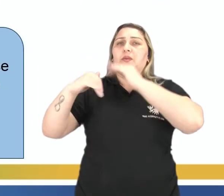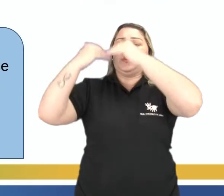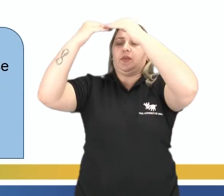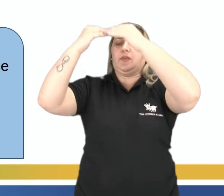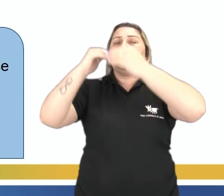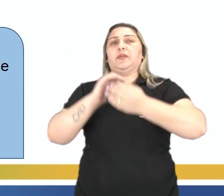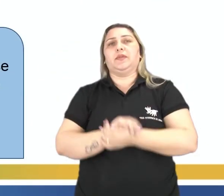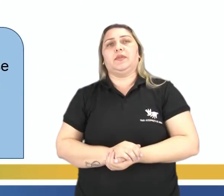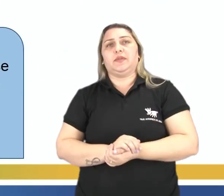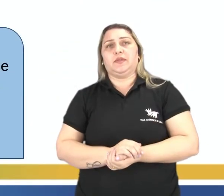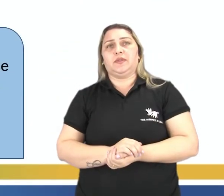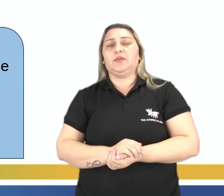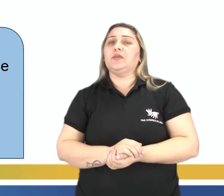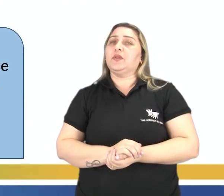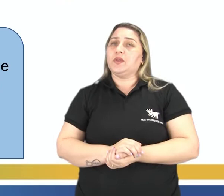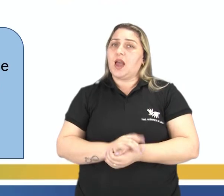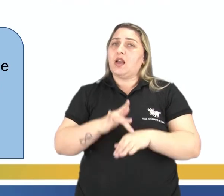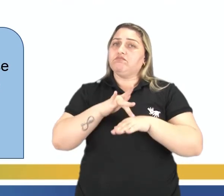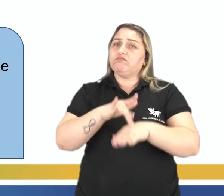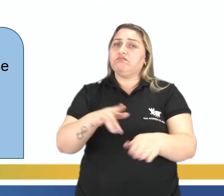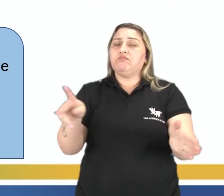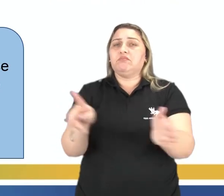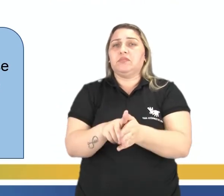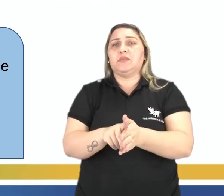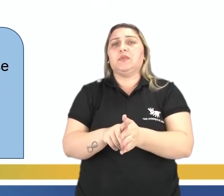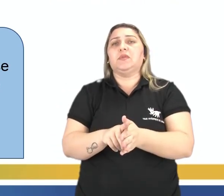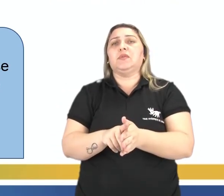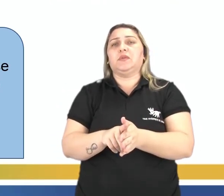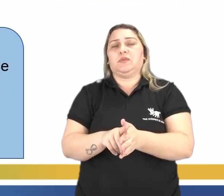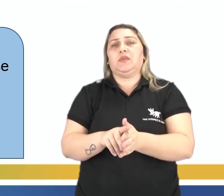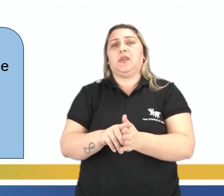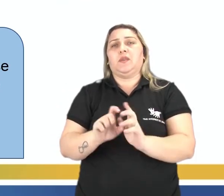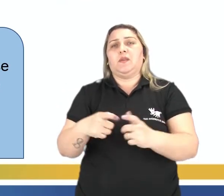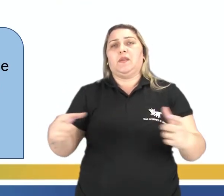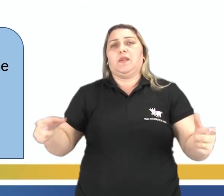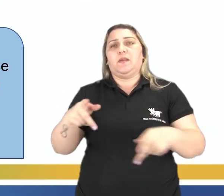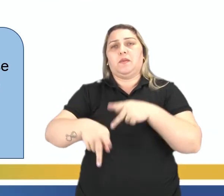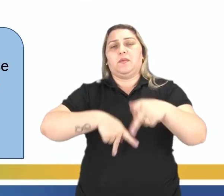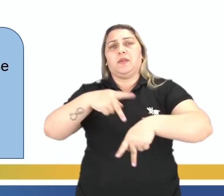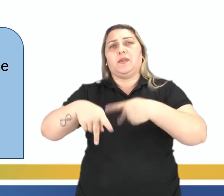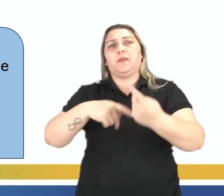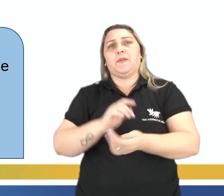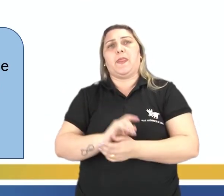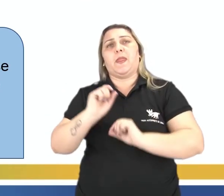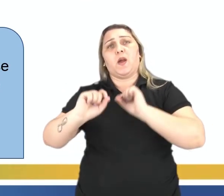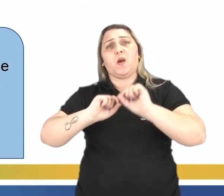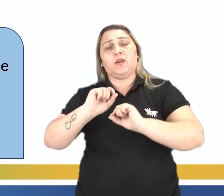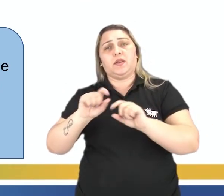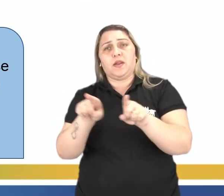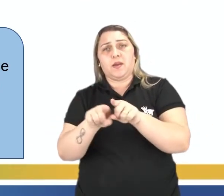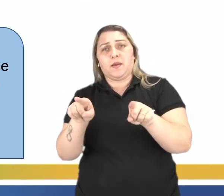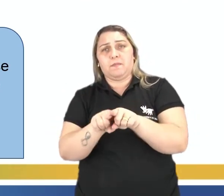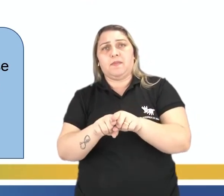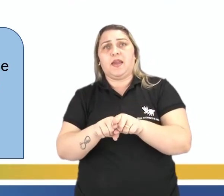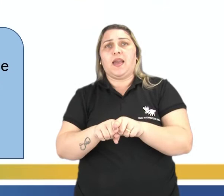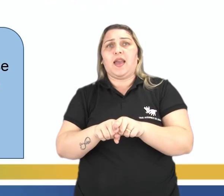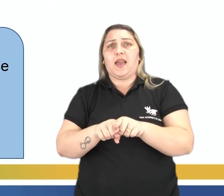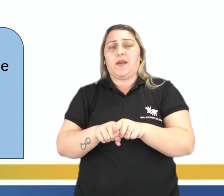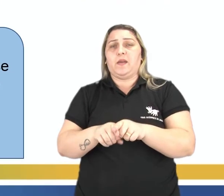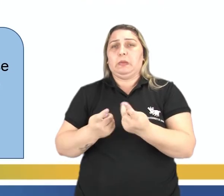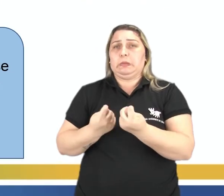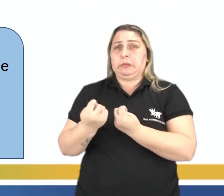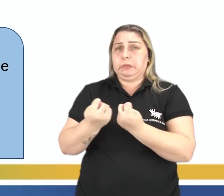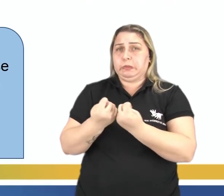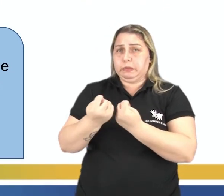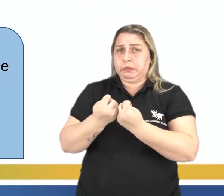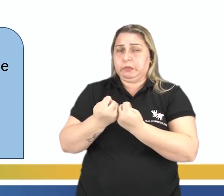desordenado, o subdesenvolvimento, eles estavam culpando, né, ao simples processo de crescimento populacional. E o que eles vão dizer também nessa teoria? Que